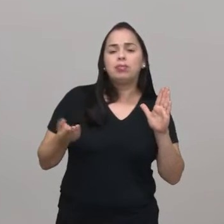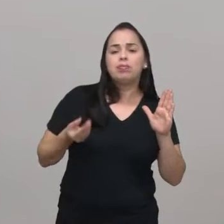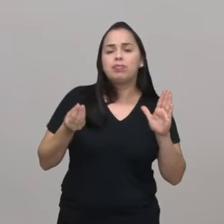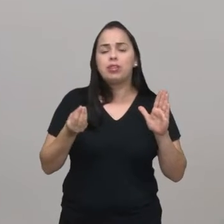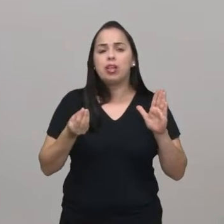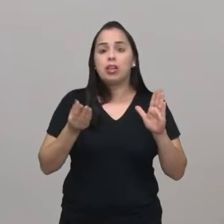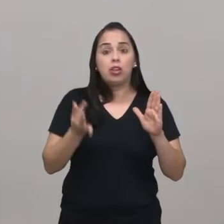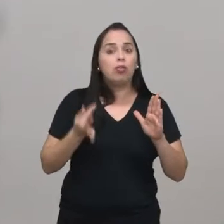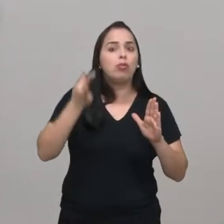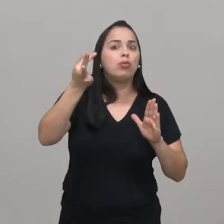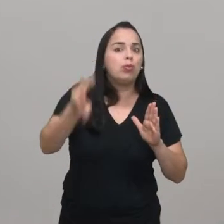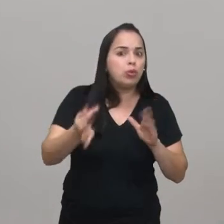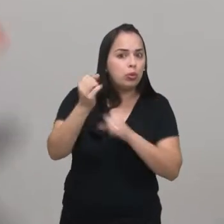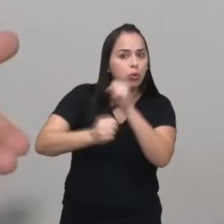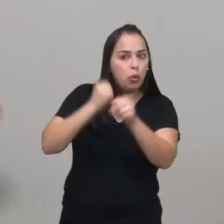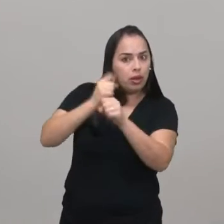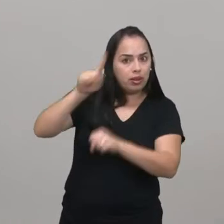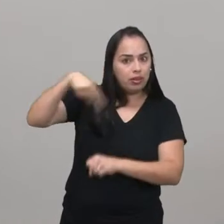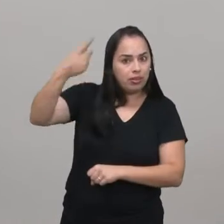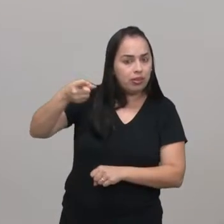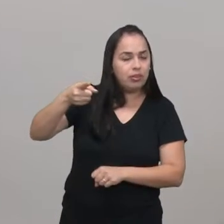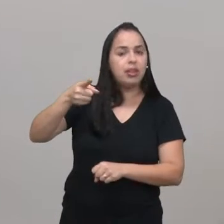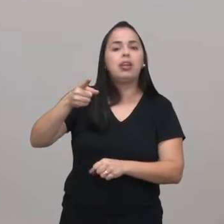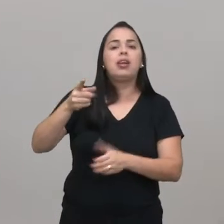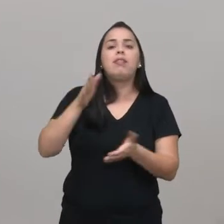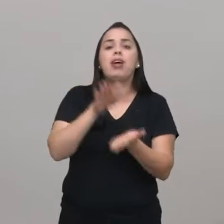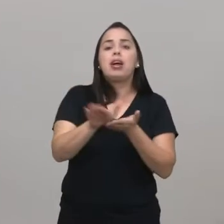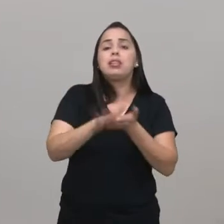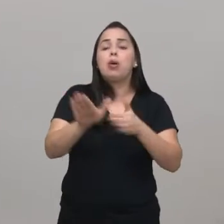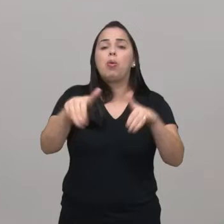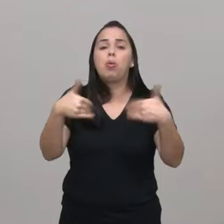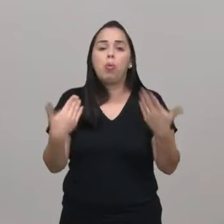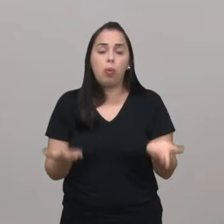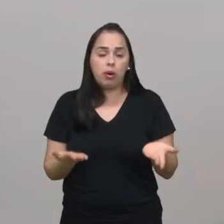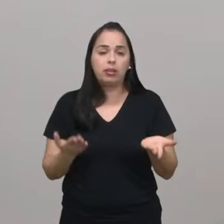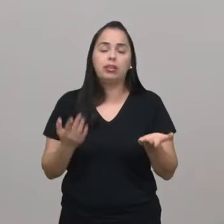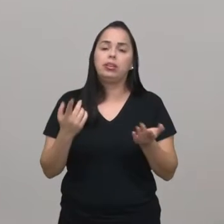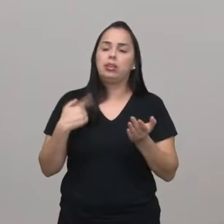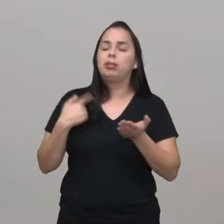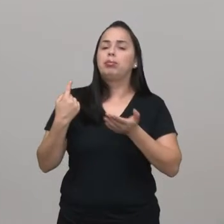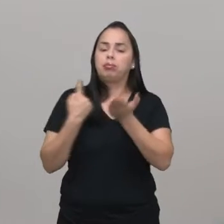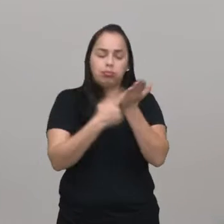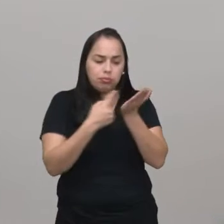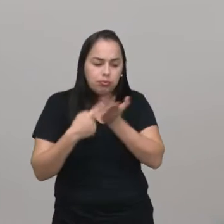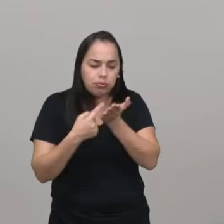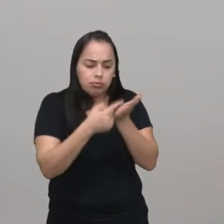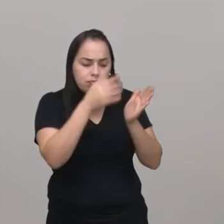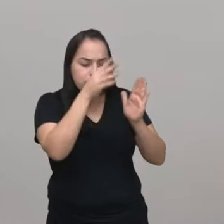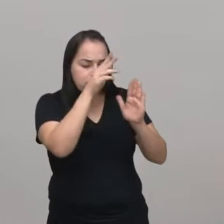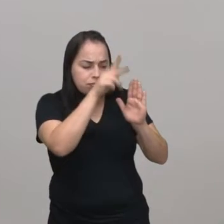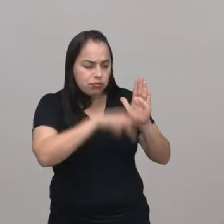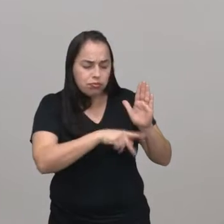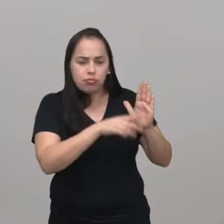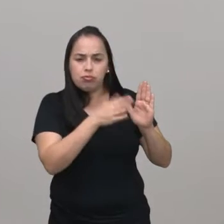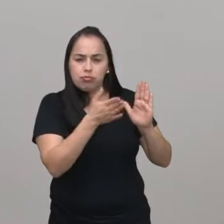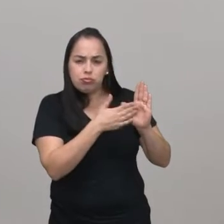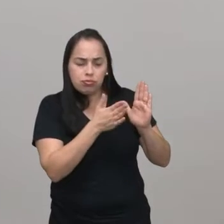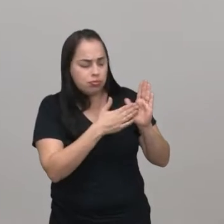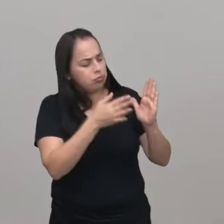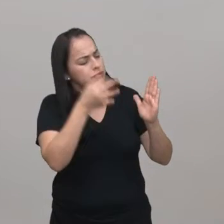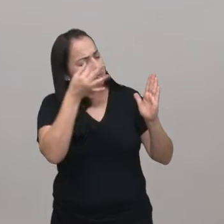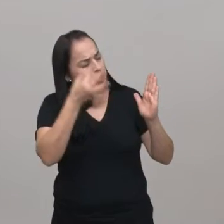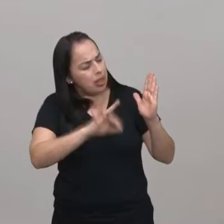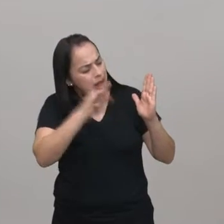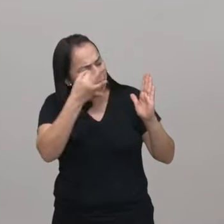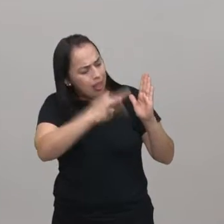que que a gente tá falando o quê que vai ser gasto no próximo ano está falando de 2023 então está de acordo também se as diretrizes de